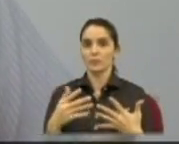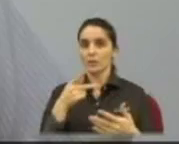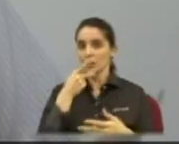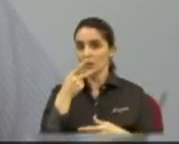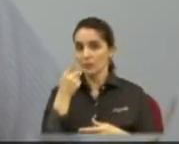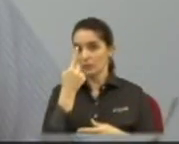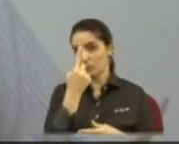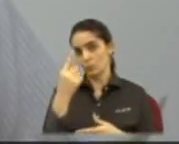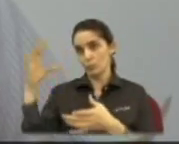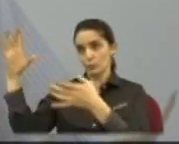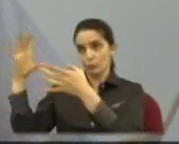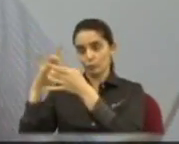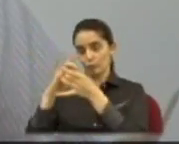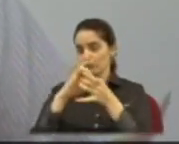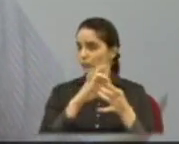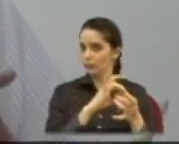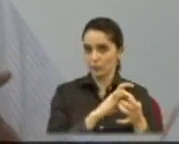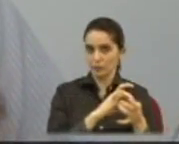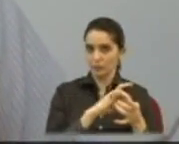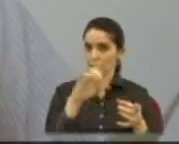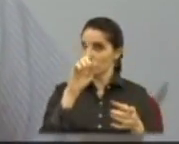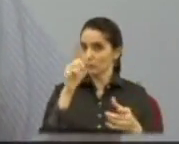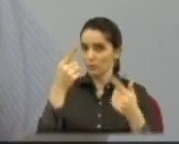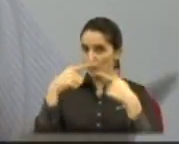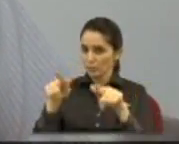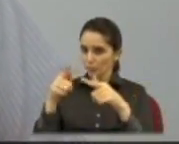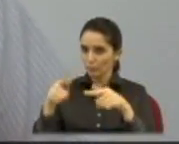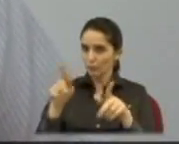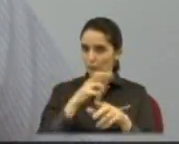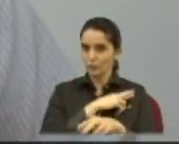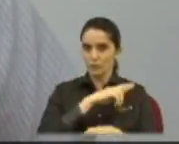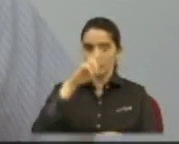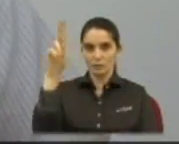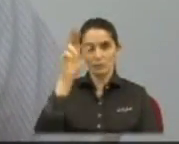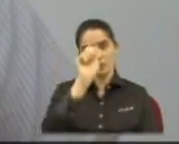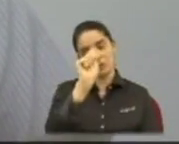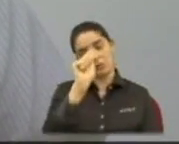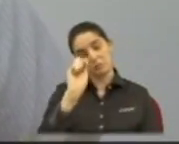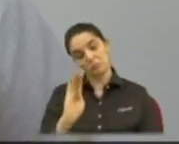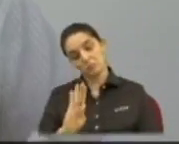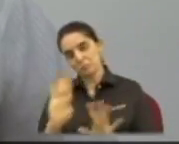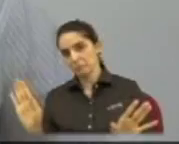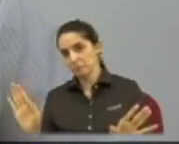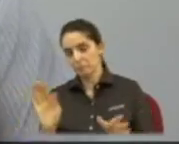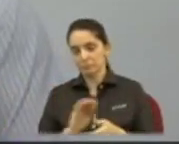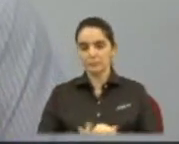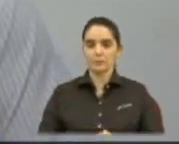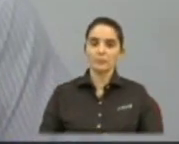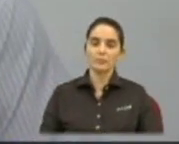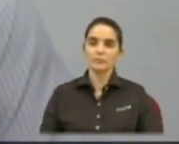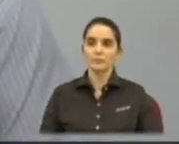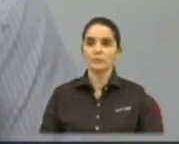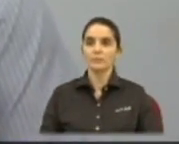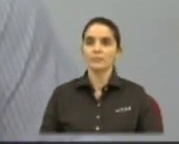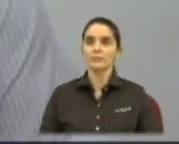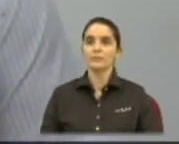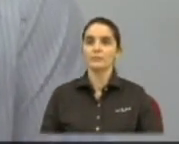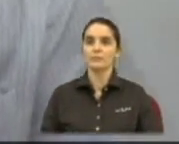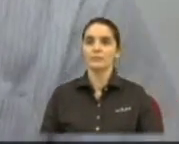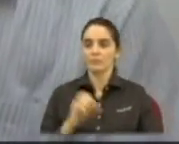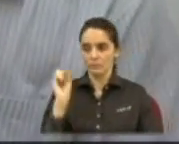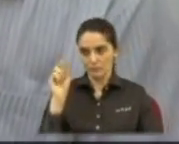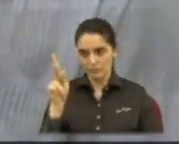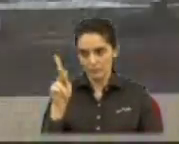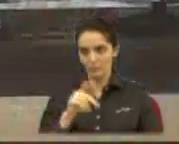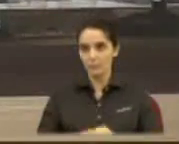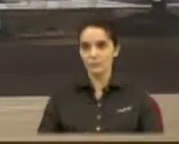contexto e não na questão de provocar a religião A ou religião B, né? Mas dentro desse contexto aí.